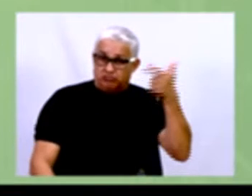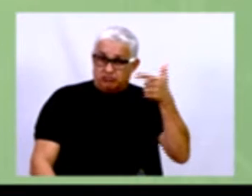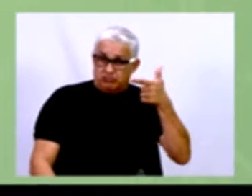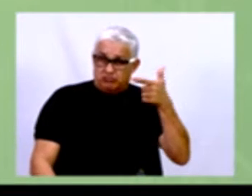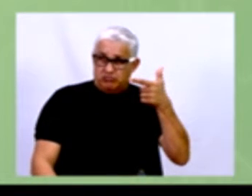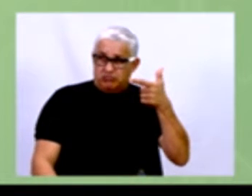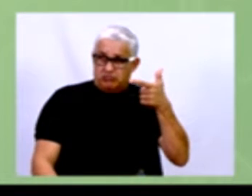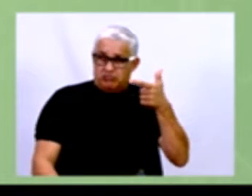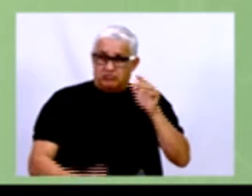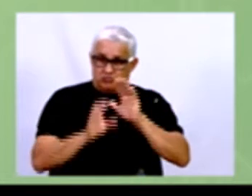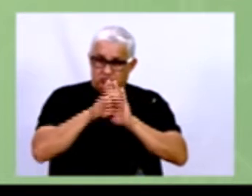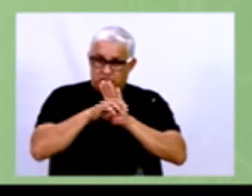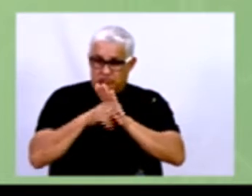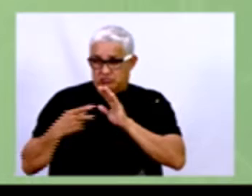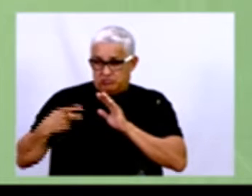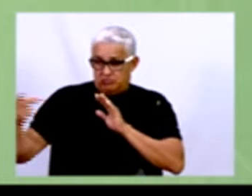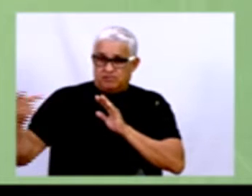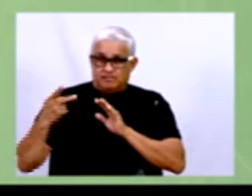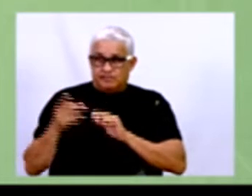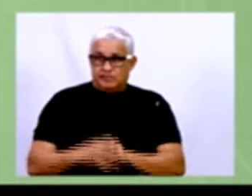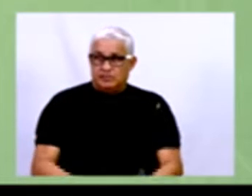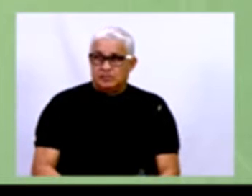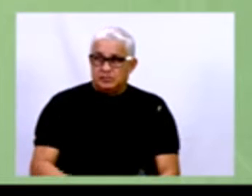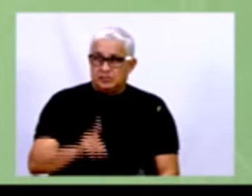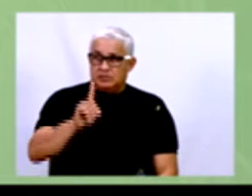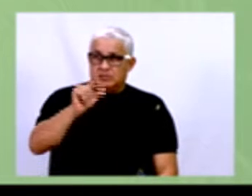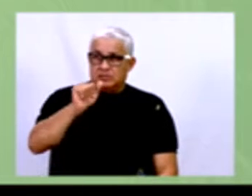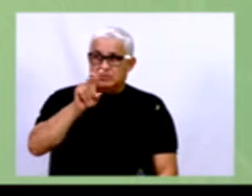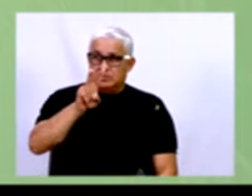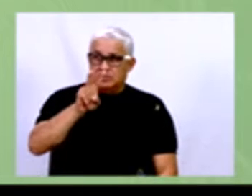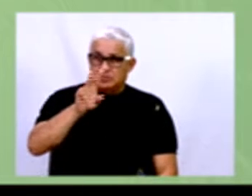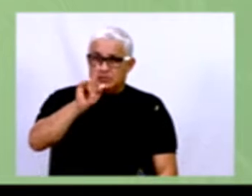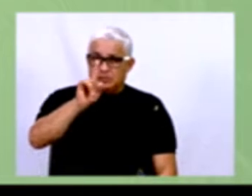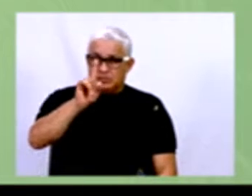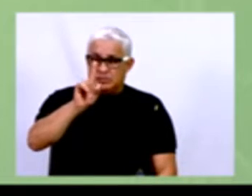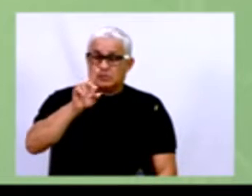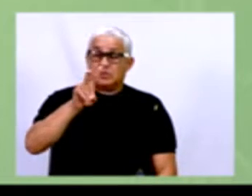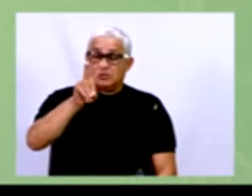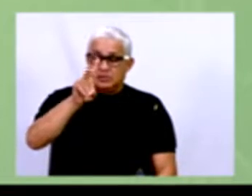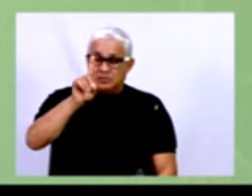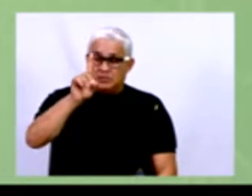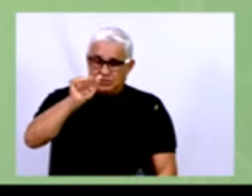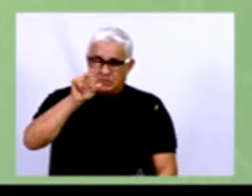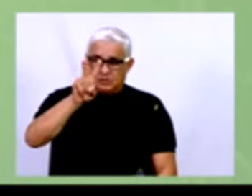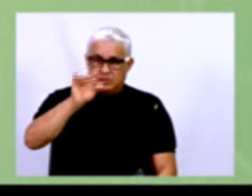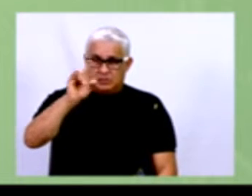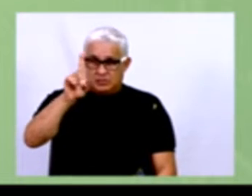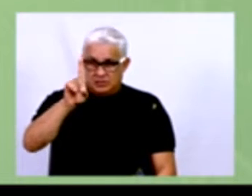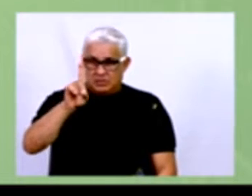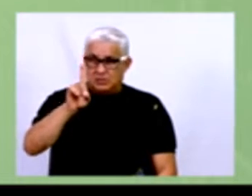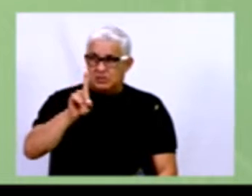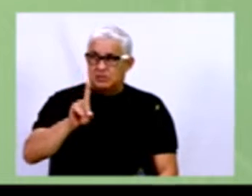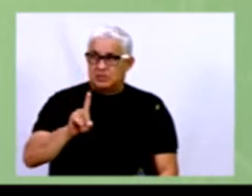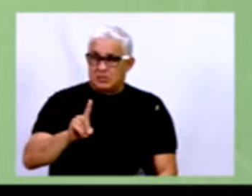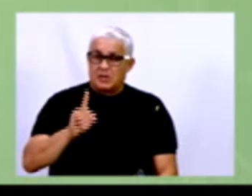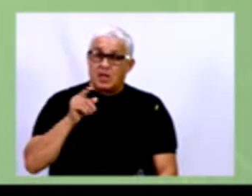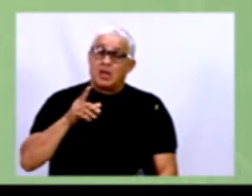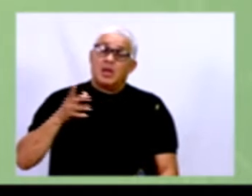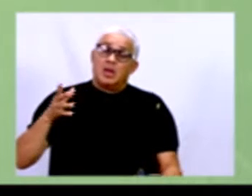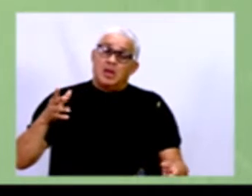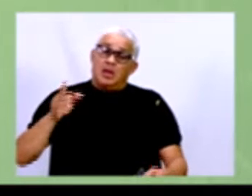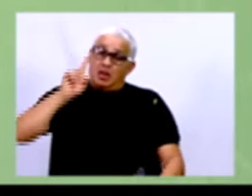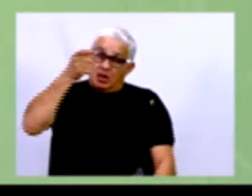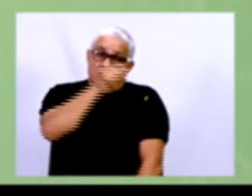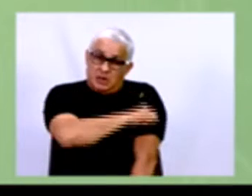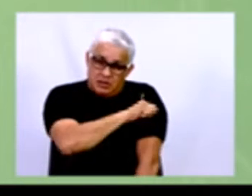a Denise destacamos é o David Ricardo, que é um seguidor do Adam Smith, que é um economista muito importante. O